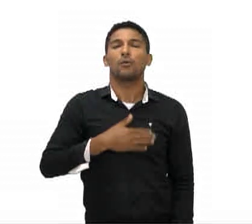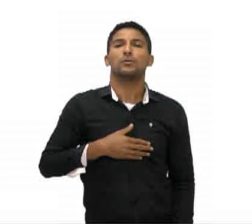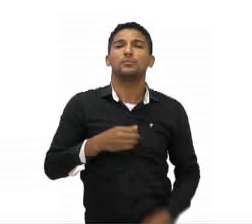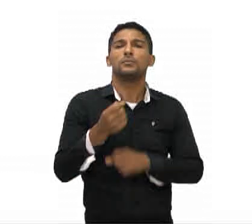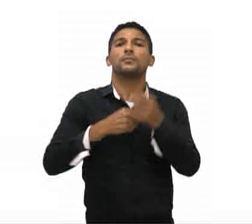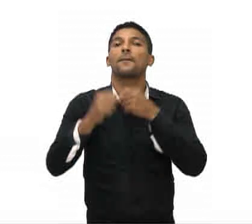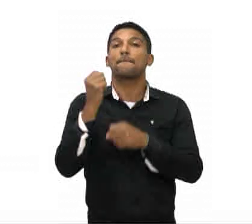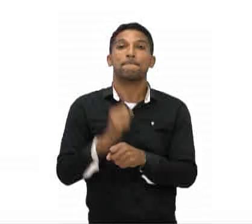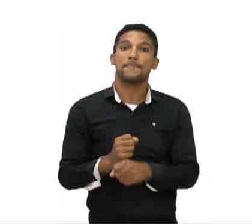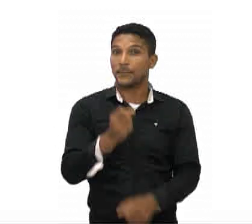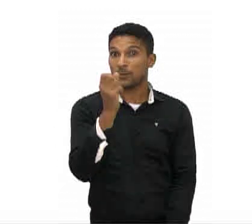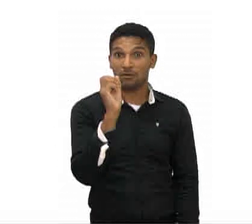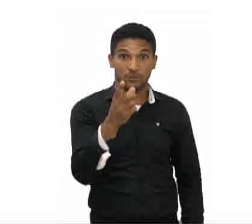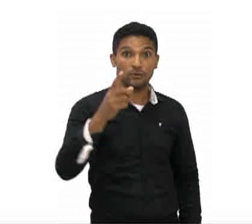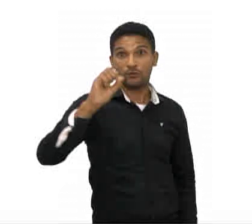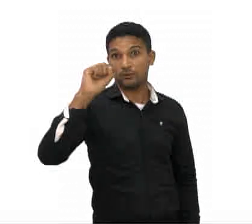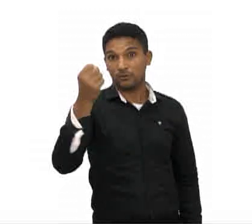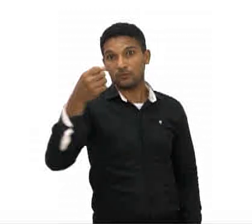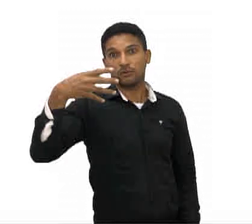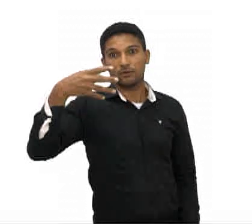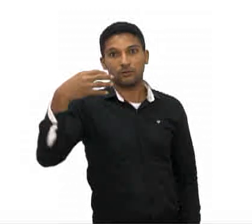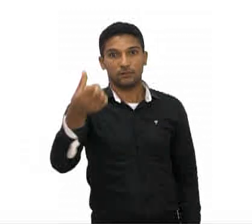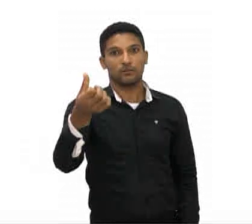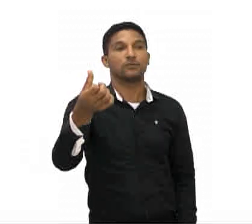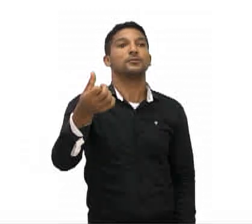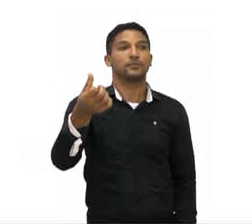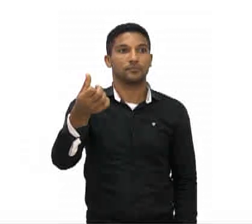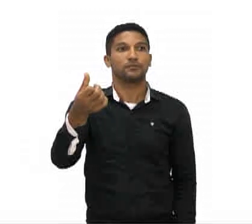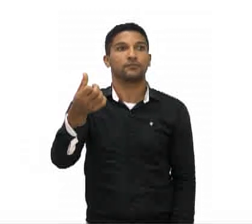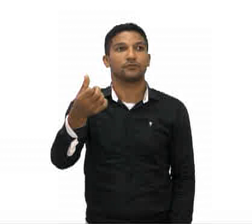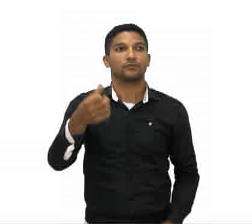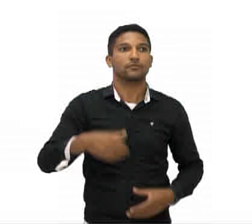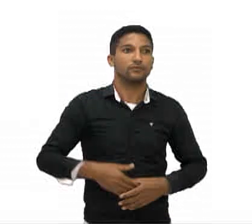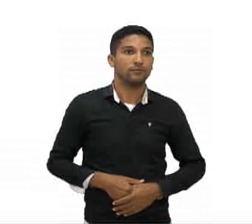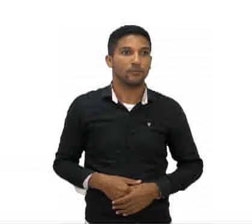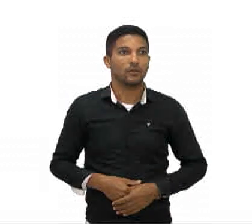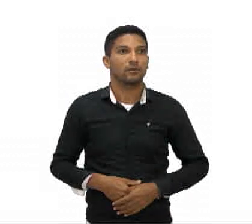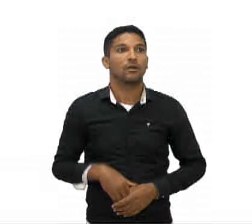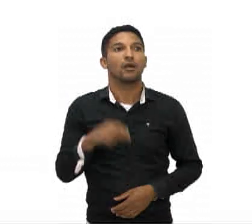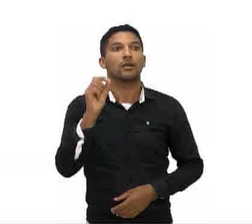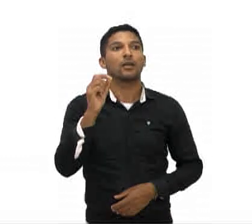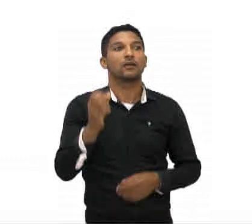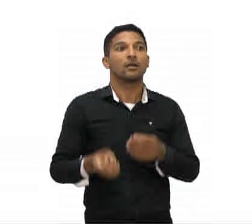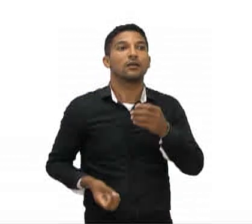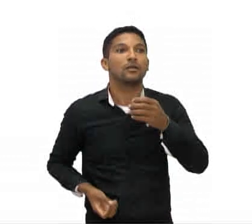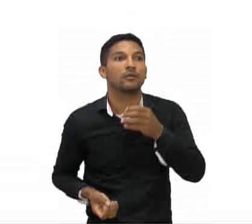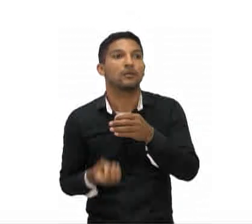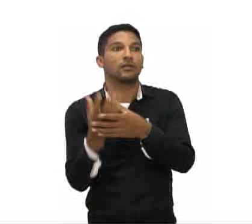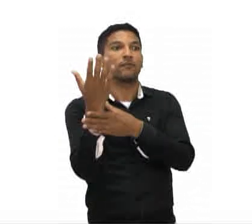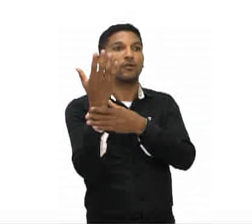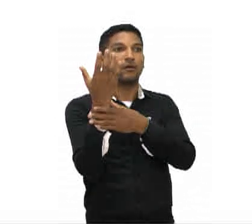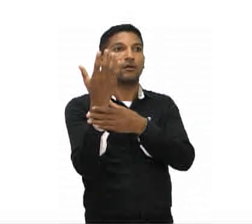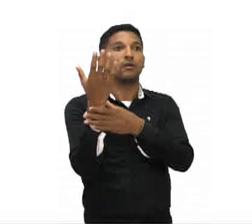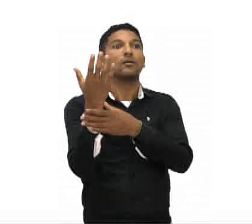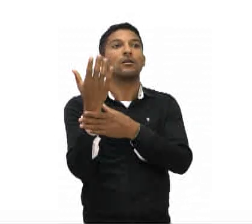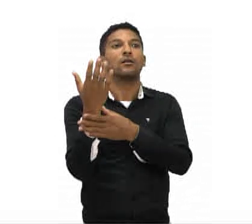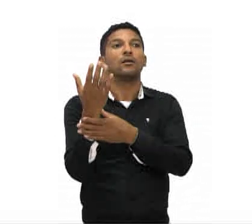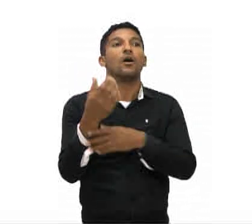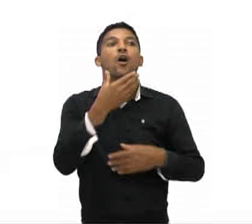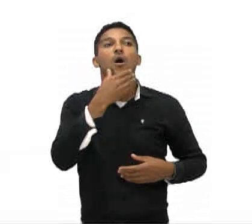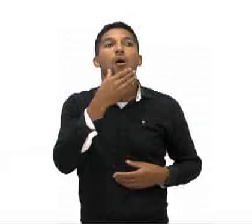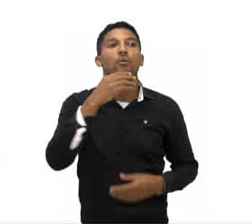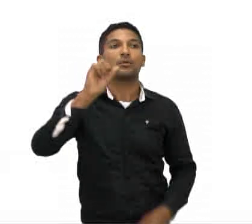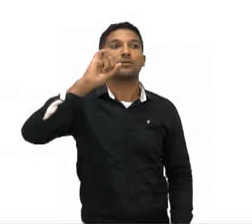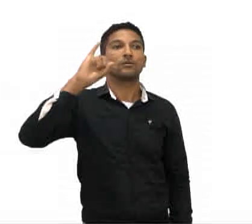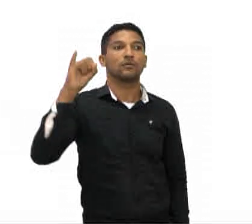1846, em um escrito publicado na revista The Ateneo. Eu não sei falar em inglês, pero esta revista